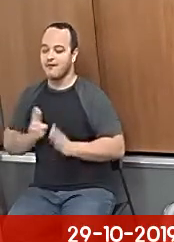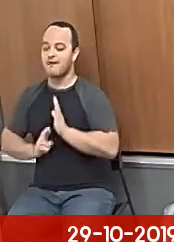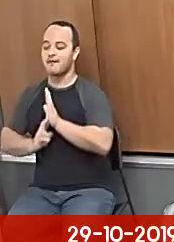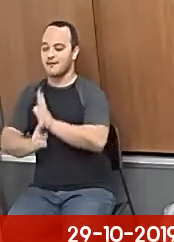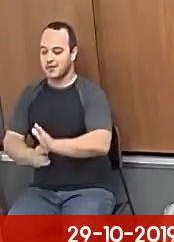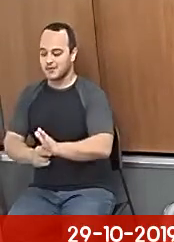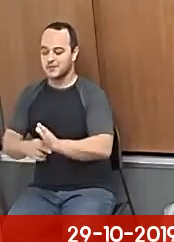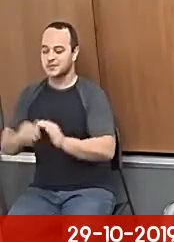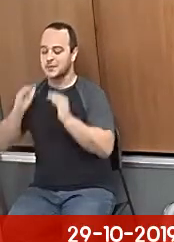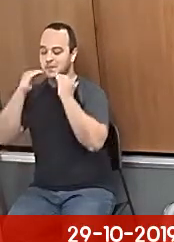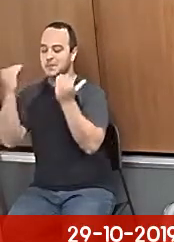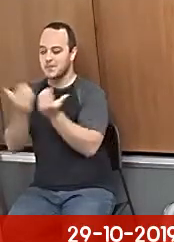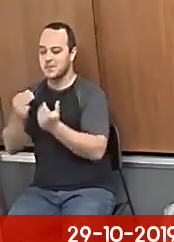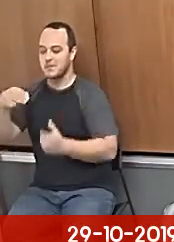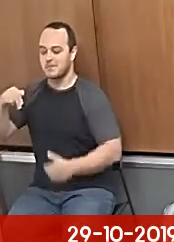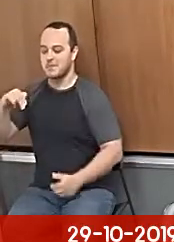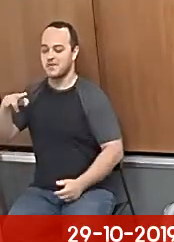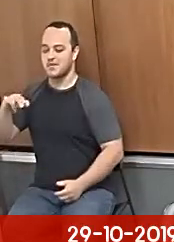também